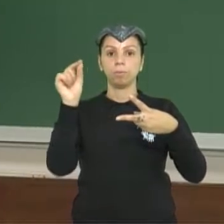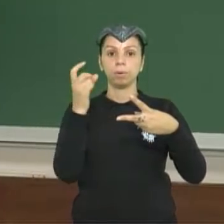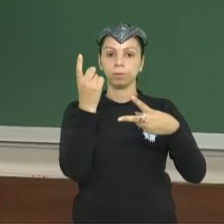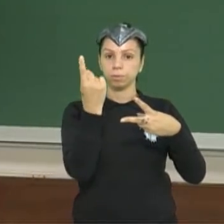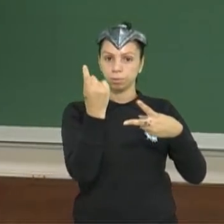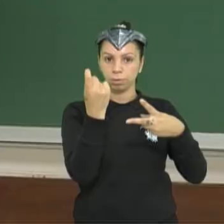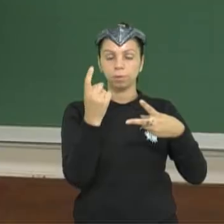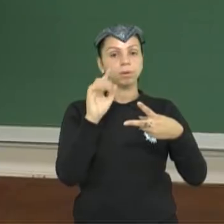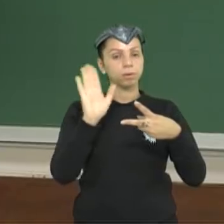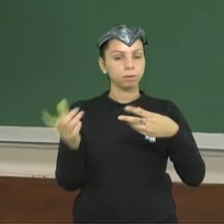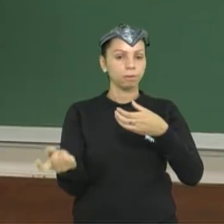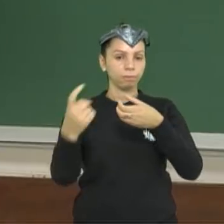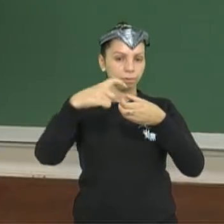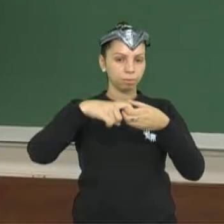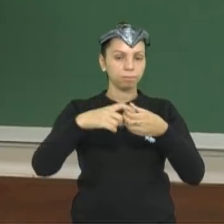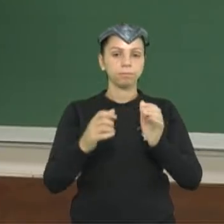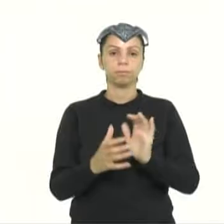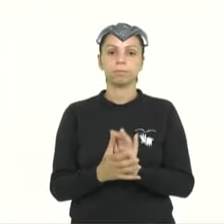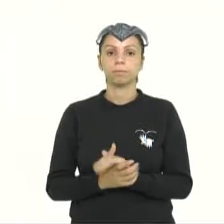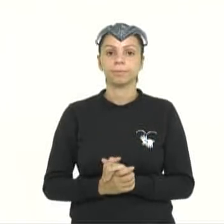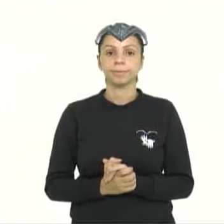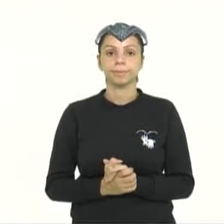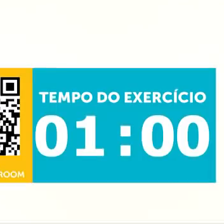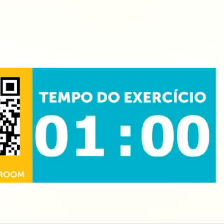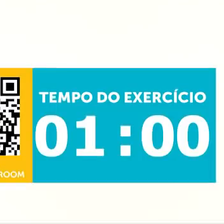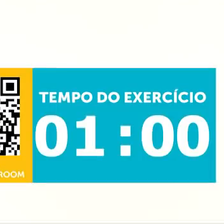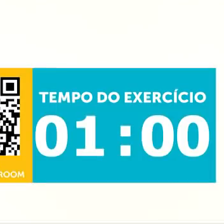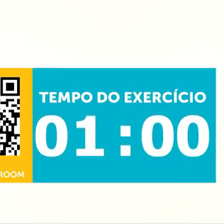só. E já voltamos a conferir.